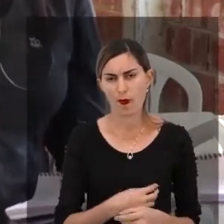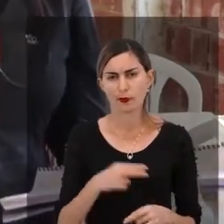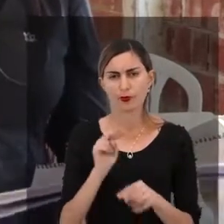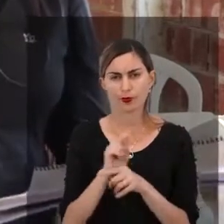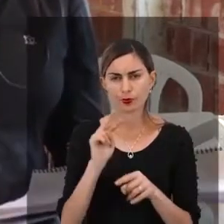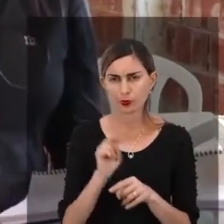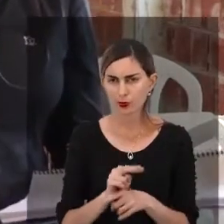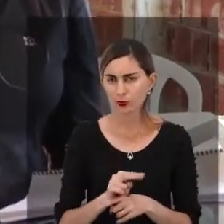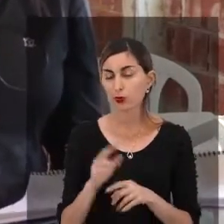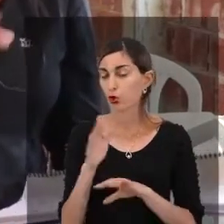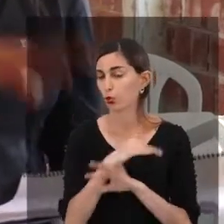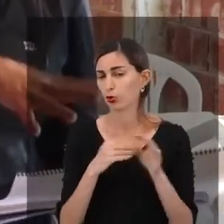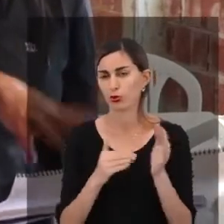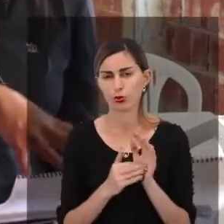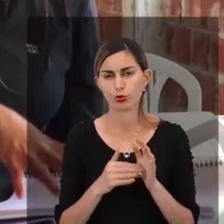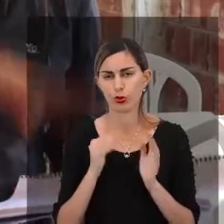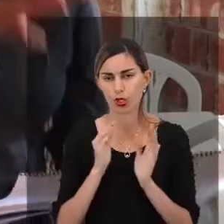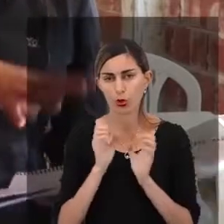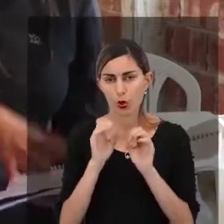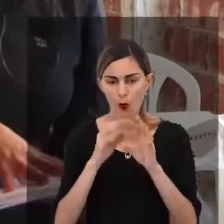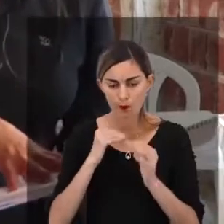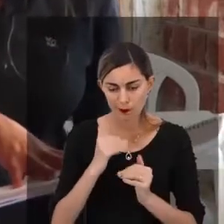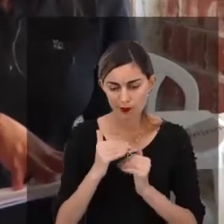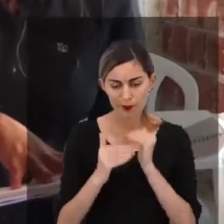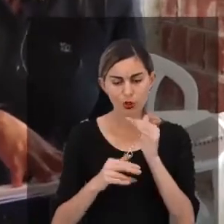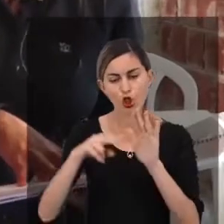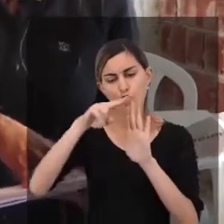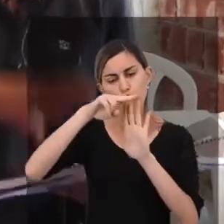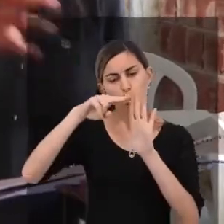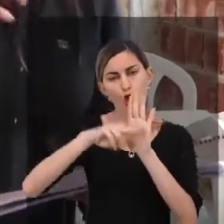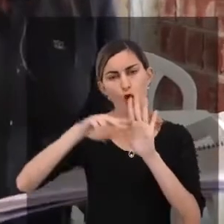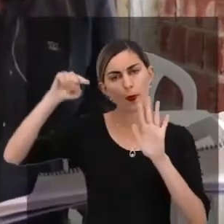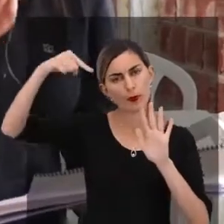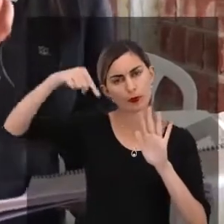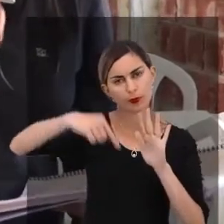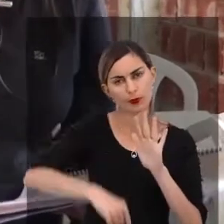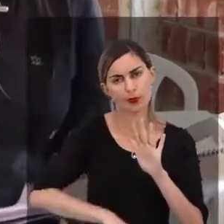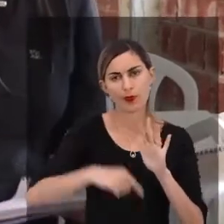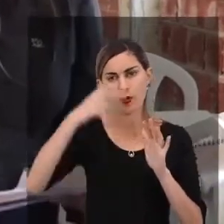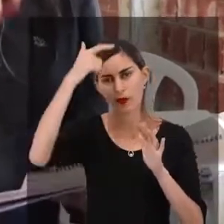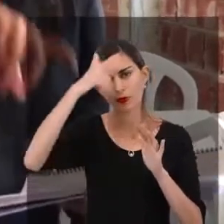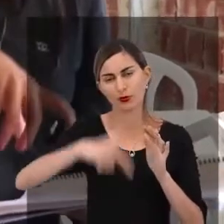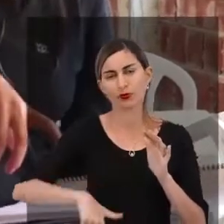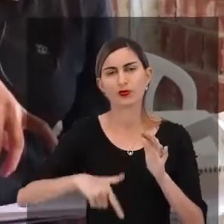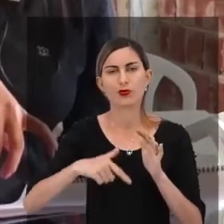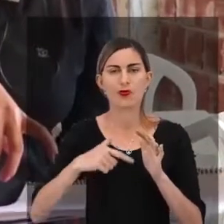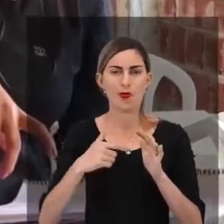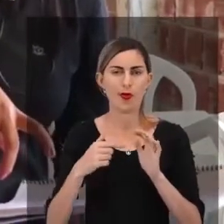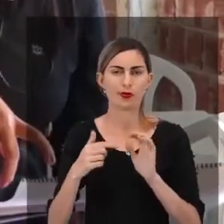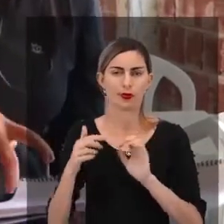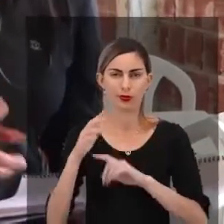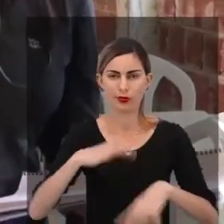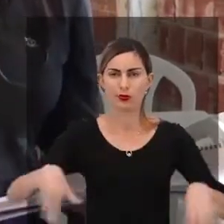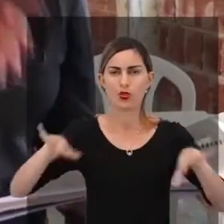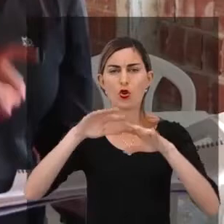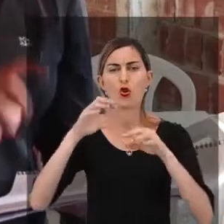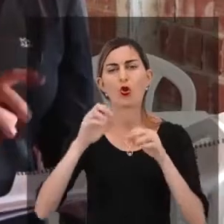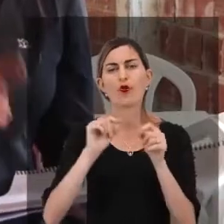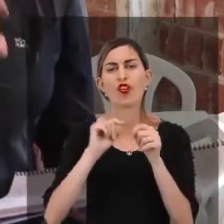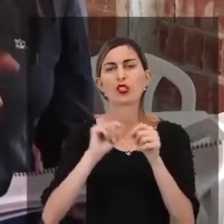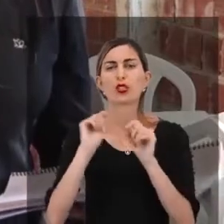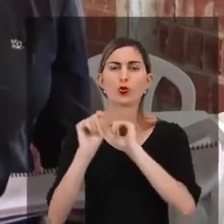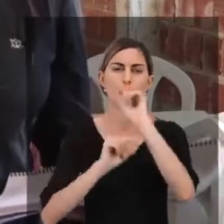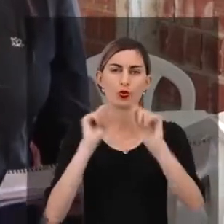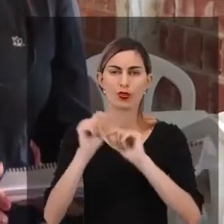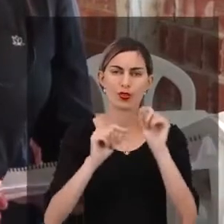de vivência, como proteções coletivas, tudo vai aqui. Então ele é um passo a passo da norma mais aprofundado, porque é a cara da obra, né? Então é a cara